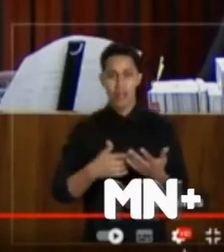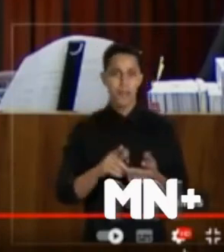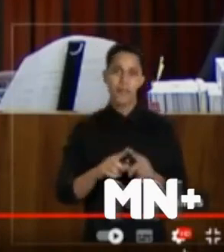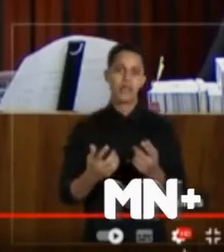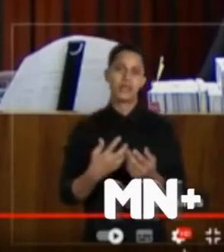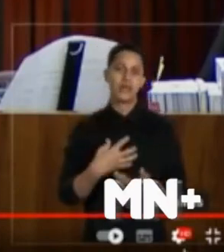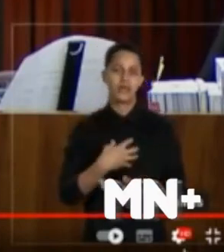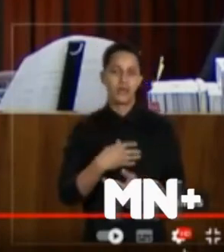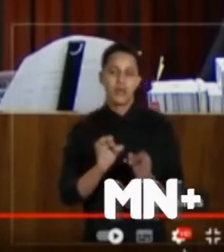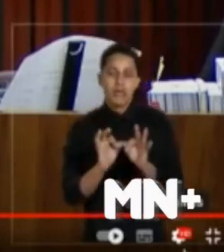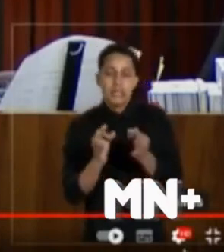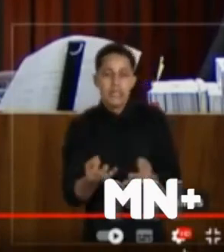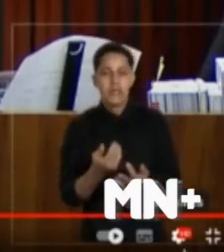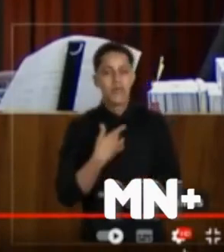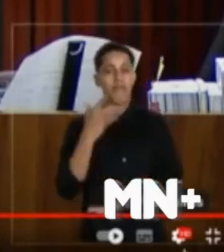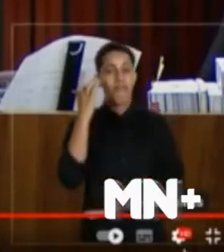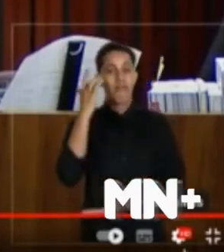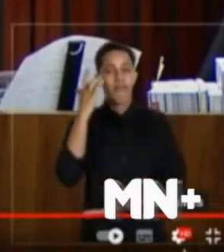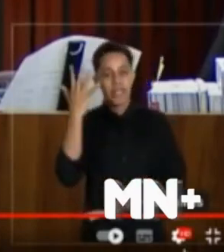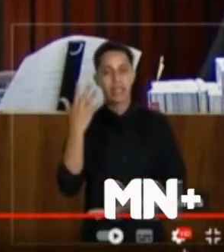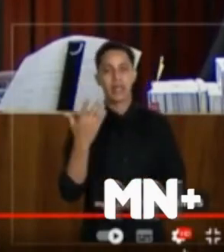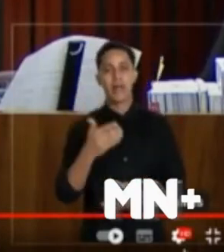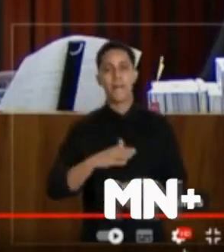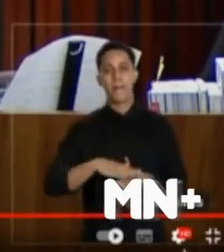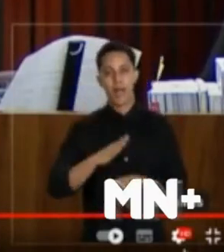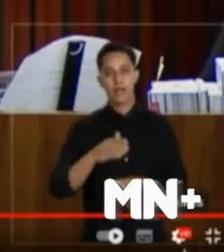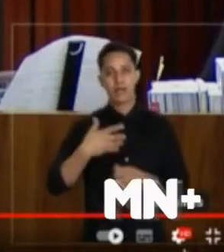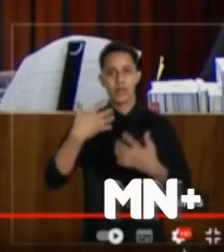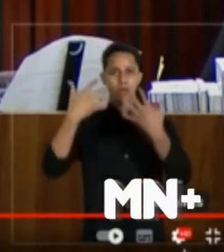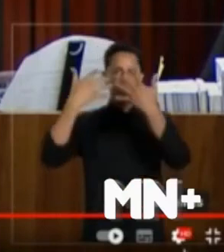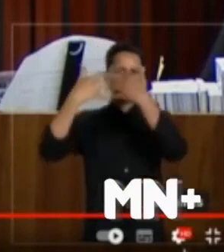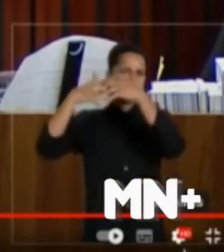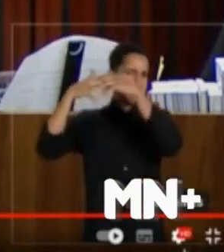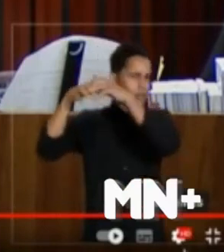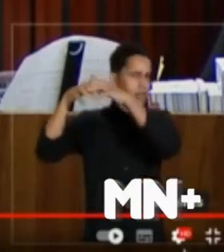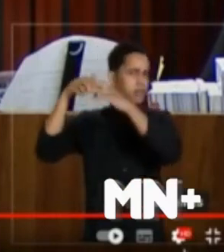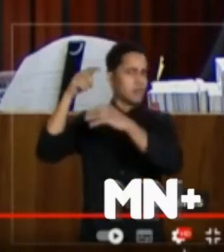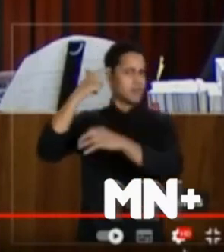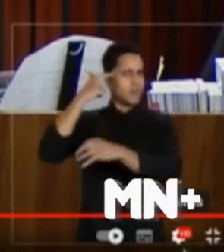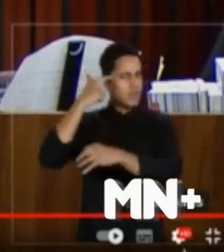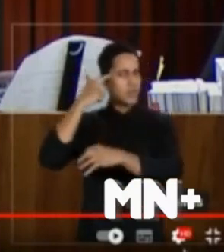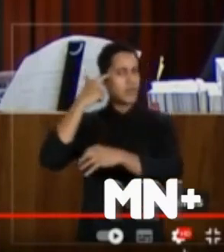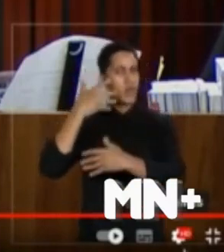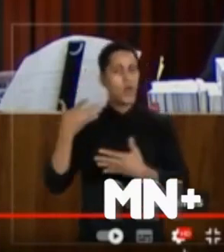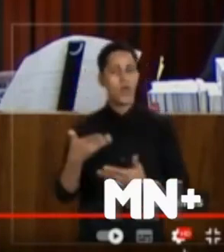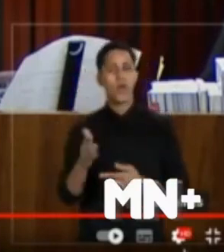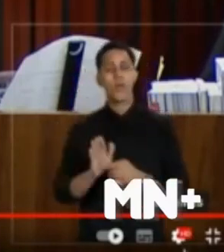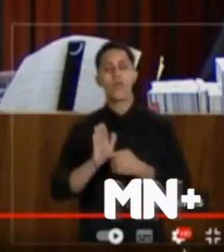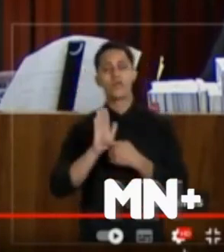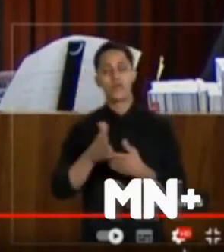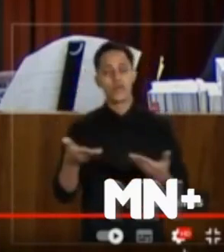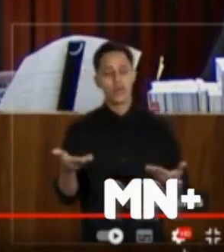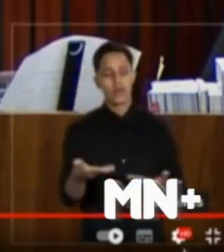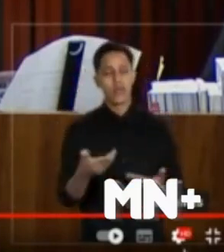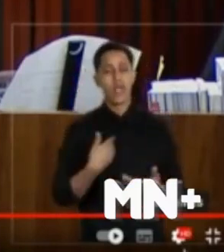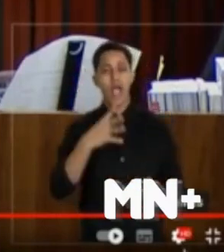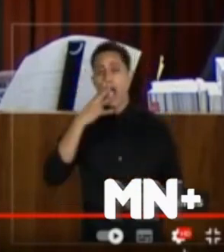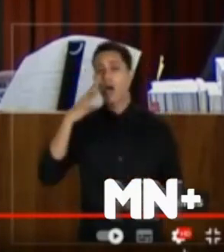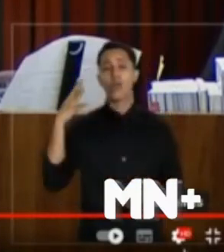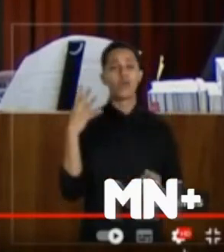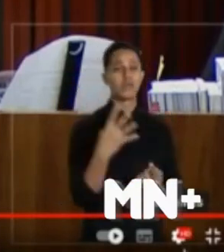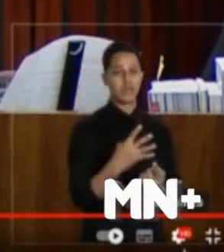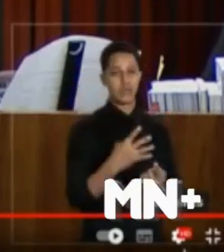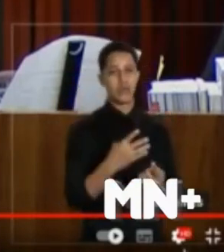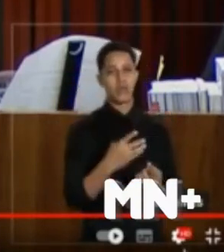votando ou lendo o seu voto o presidente do Tribunal Superior Eleitoral, Alexandre de Moraes. Nesse